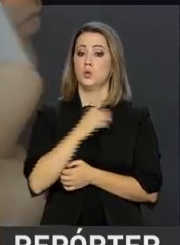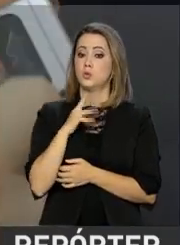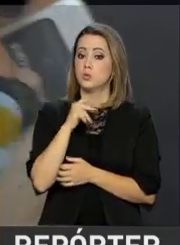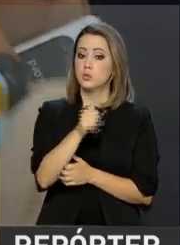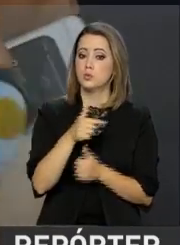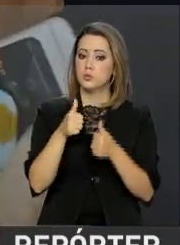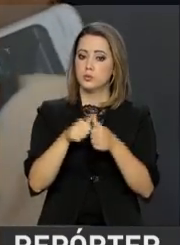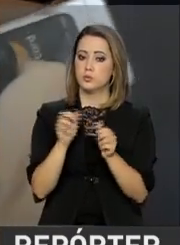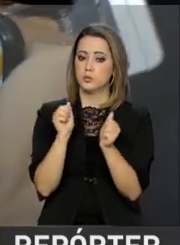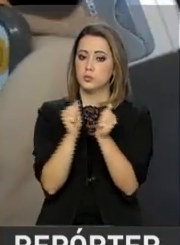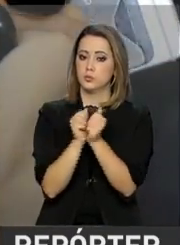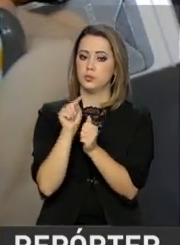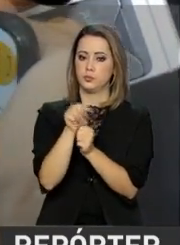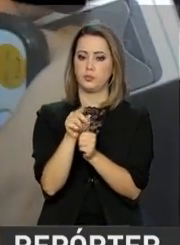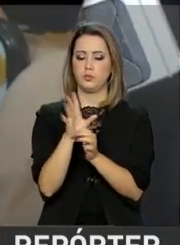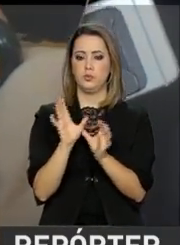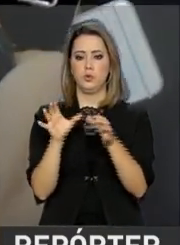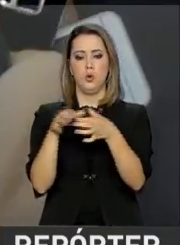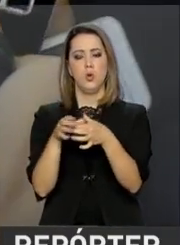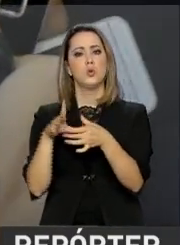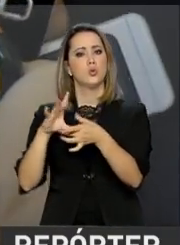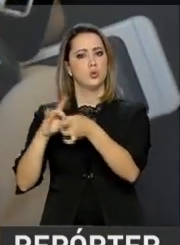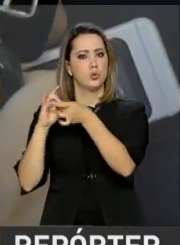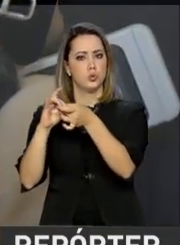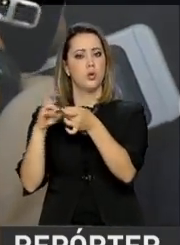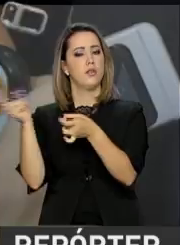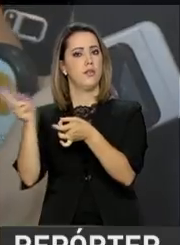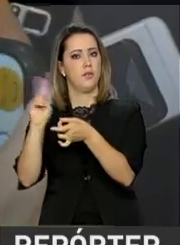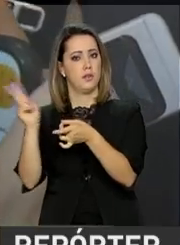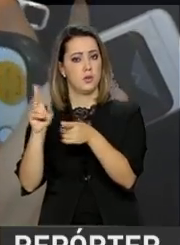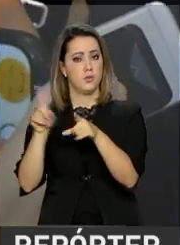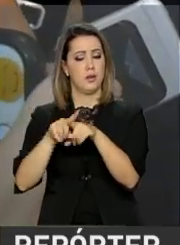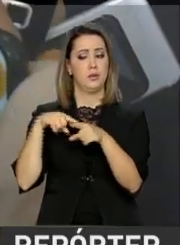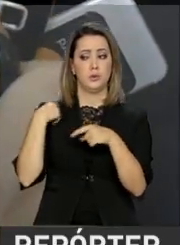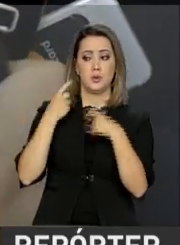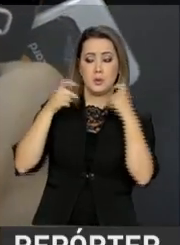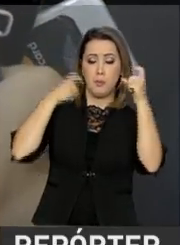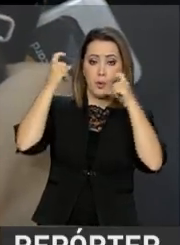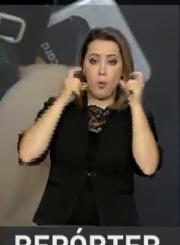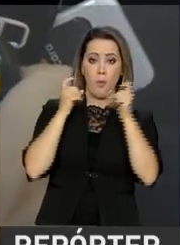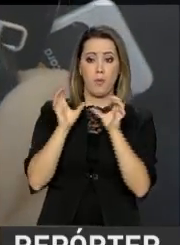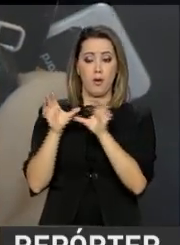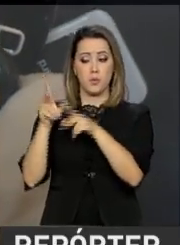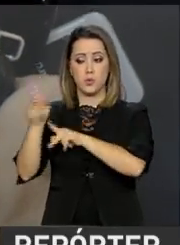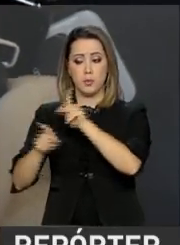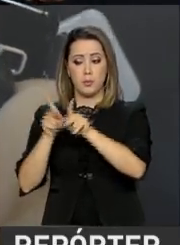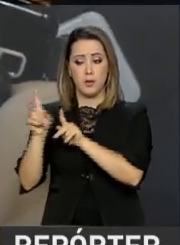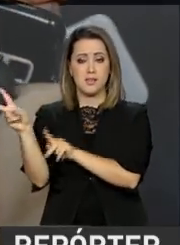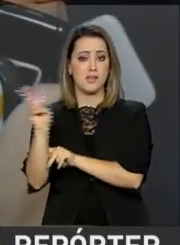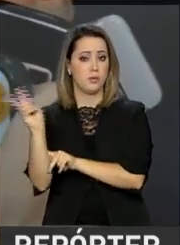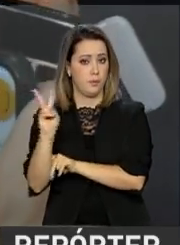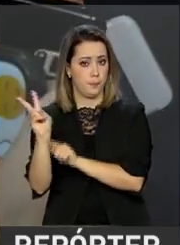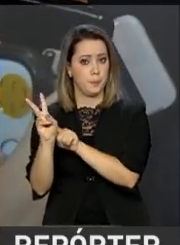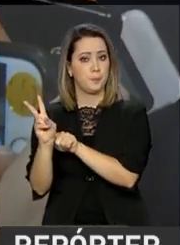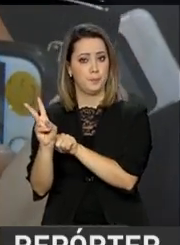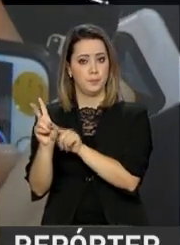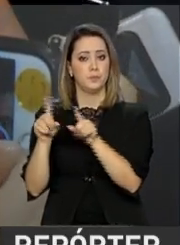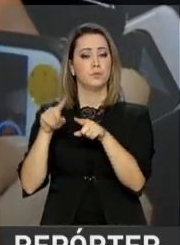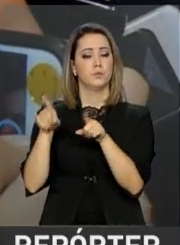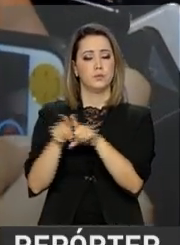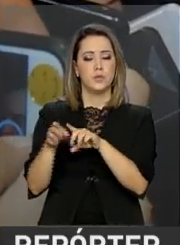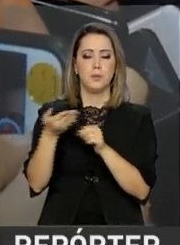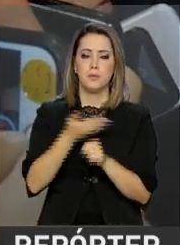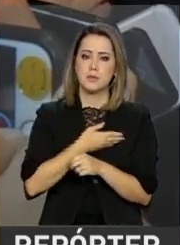uma relação institucional com o estado venezuelano, temos grande preocupação com o povo venezuelano e grande amizade com o povo